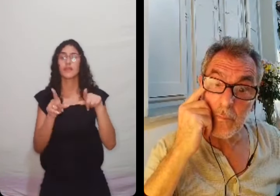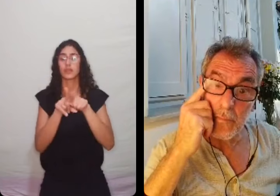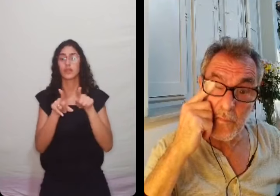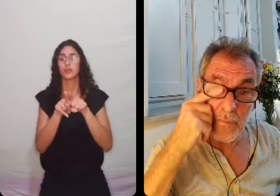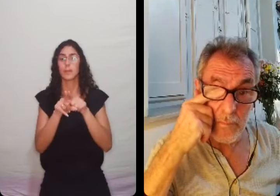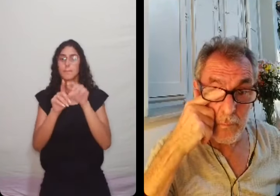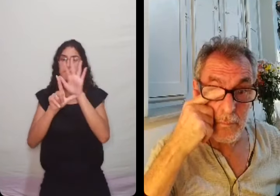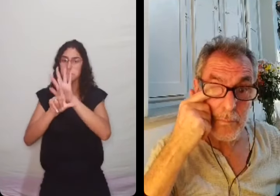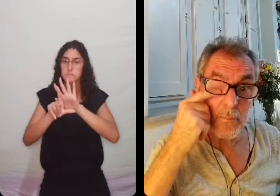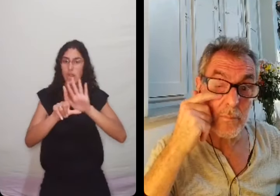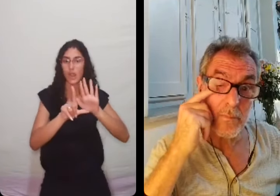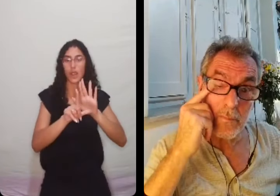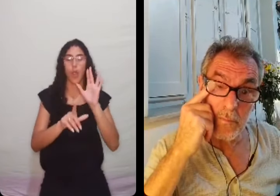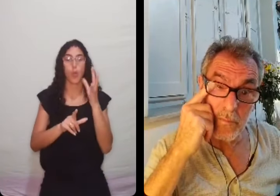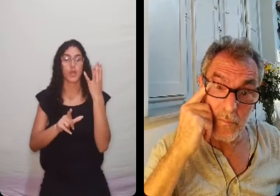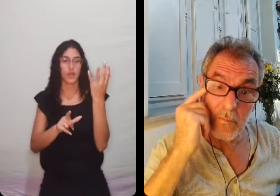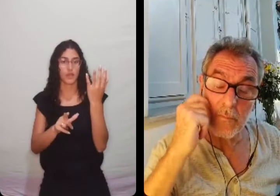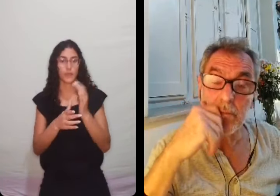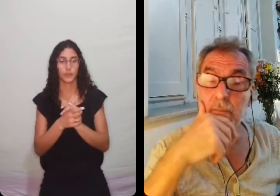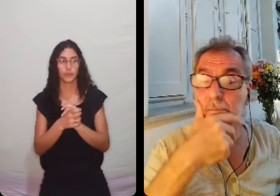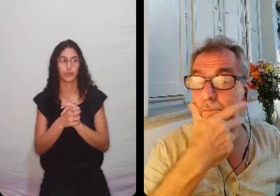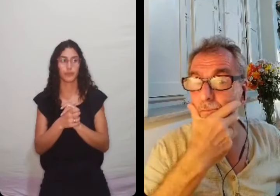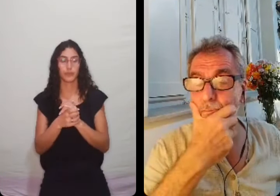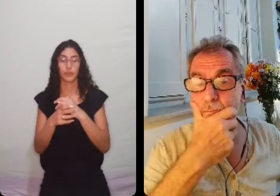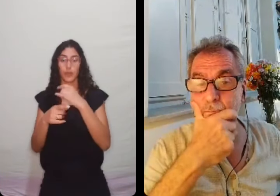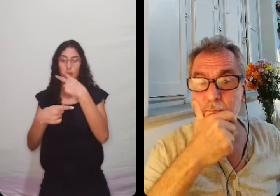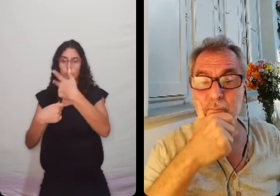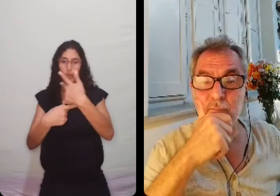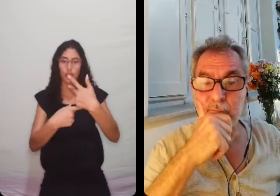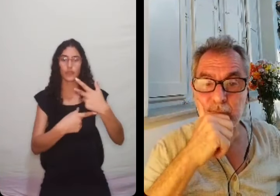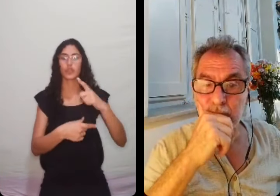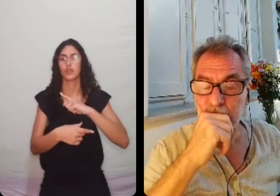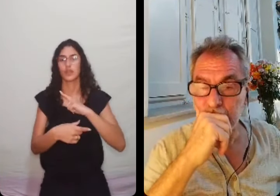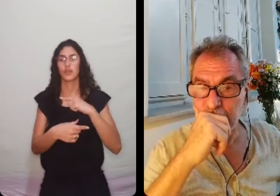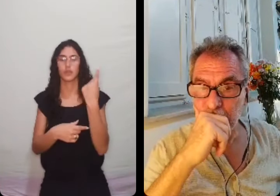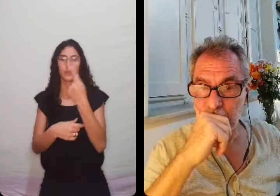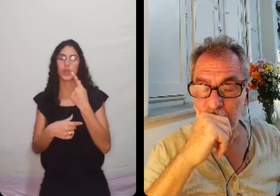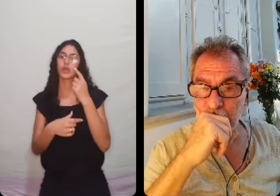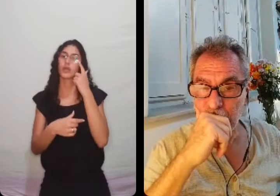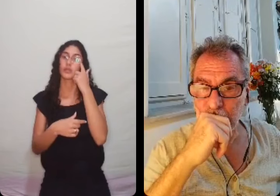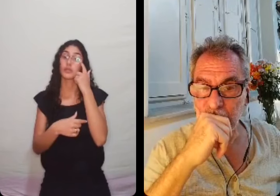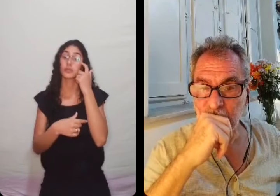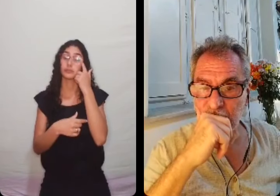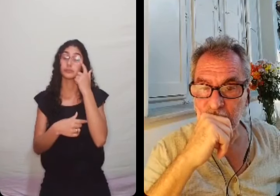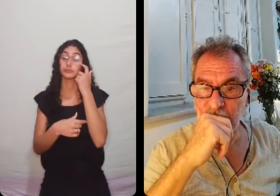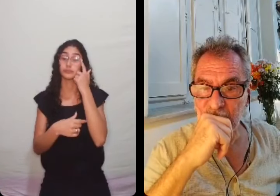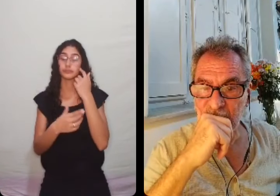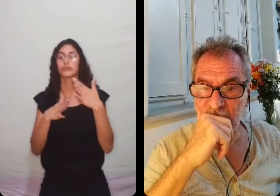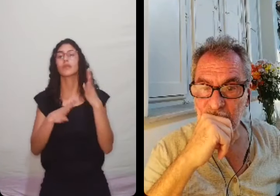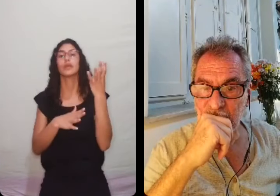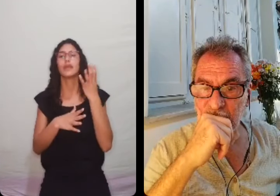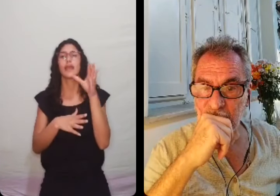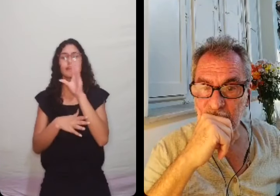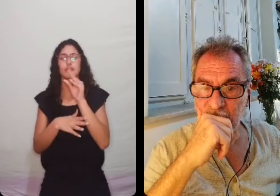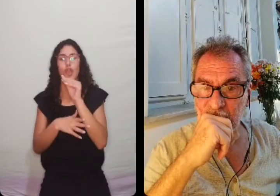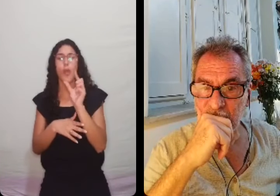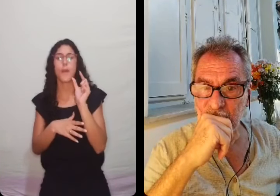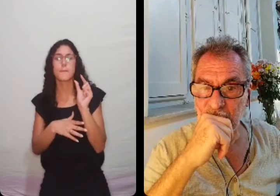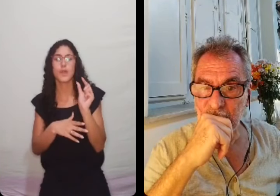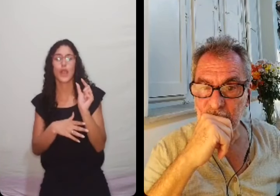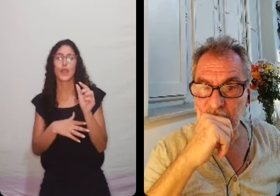Nesse caso, para esse vídeo registrado em cena. Então, eu queria que você falasse um pouquinho desse trabalho.